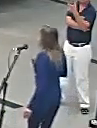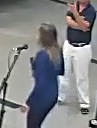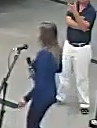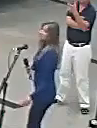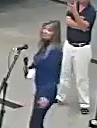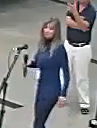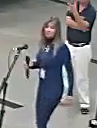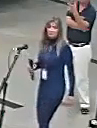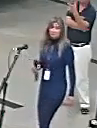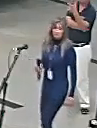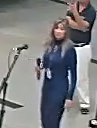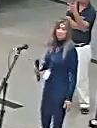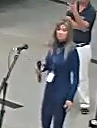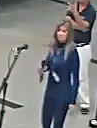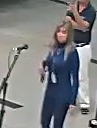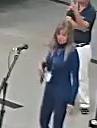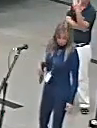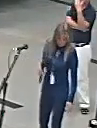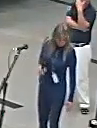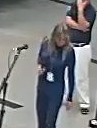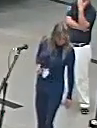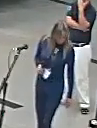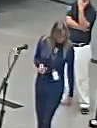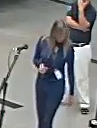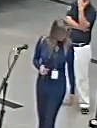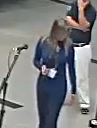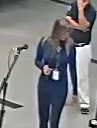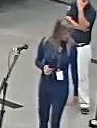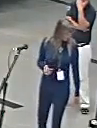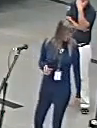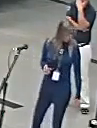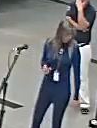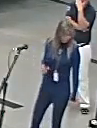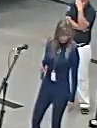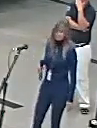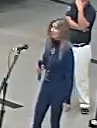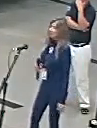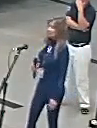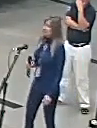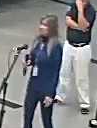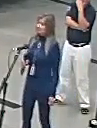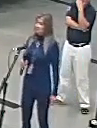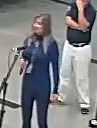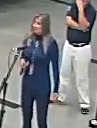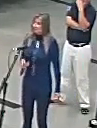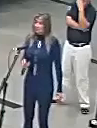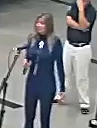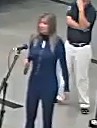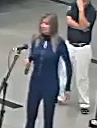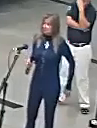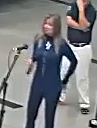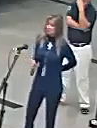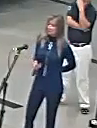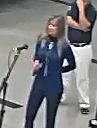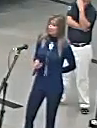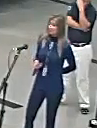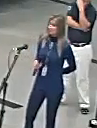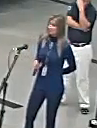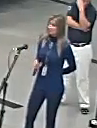reduzida aqui no âmbito da Assembleia Legislativa então a casa tem a sua lei específica da questão da